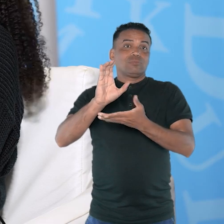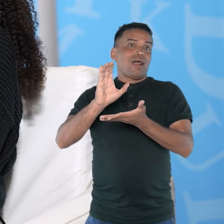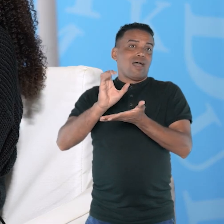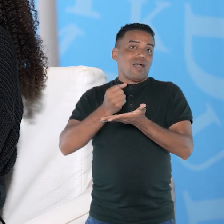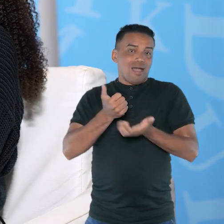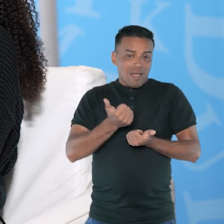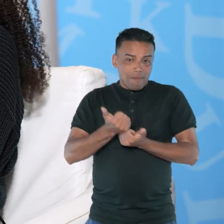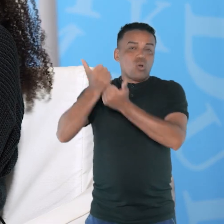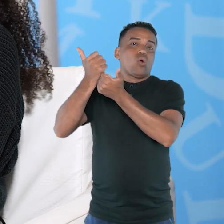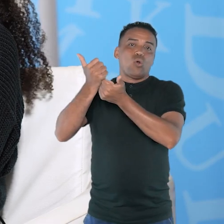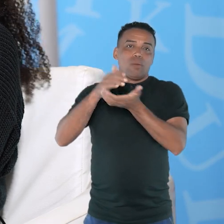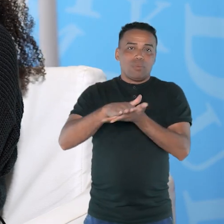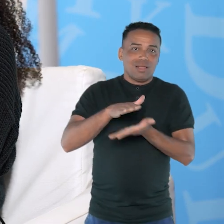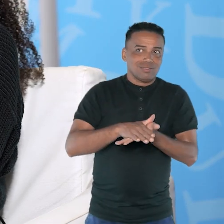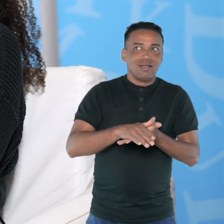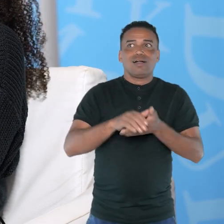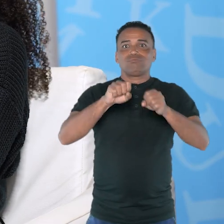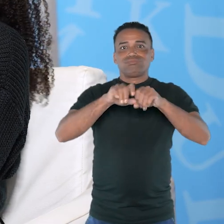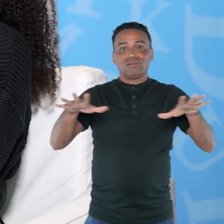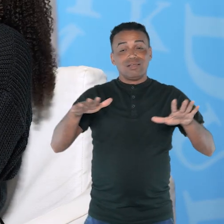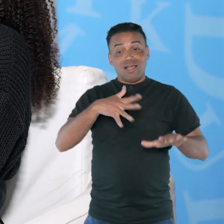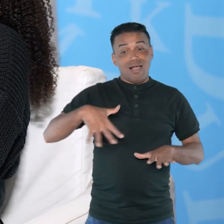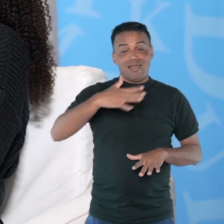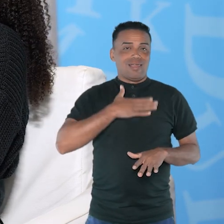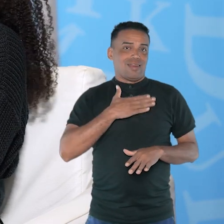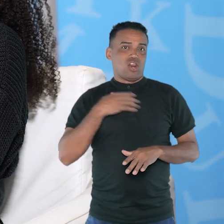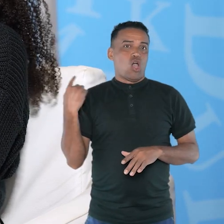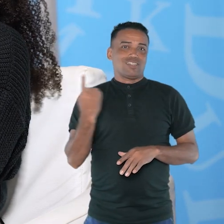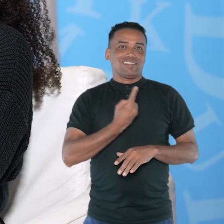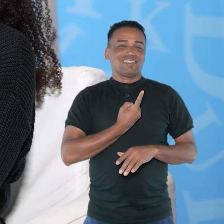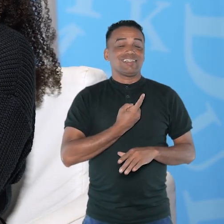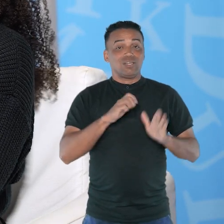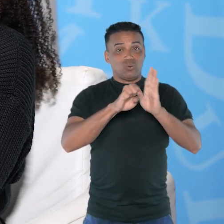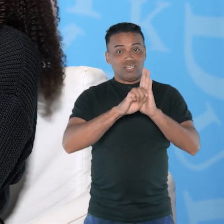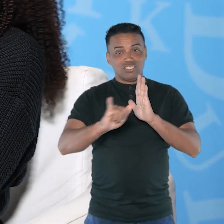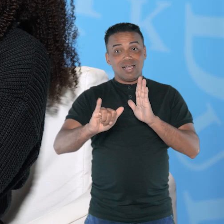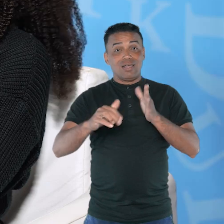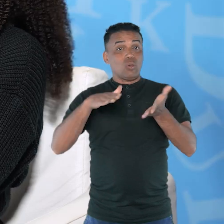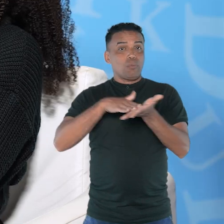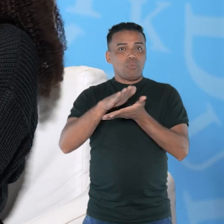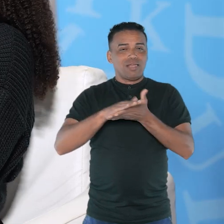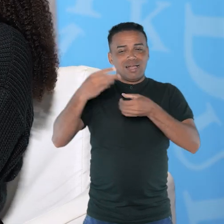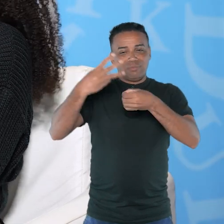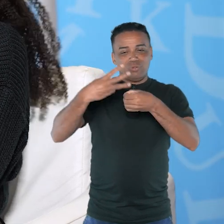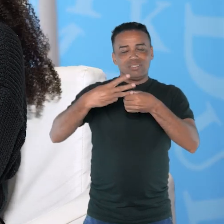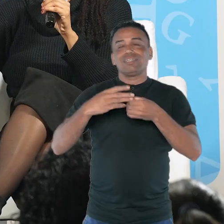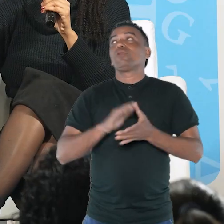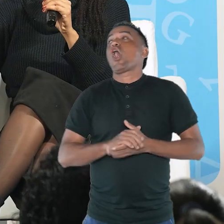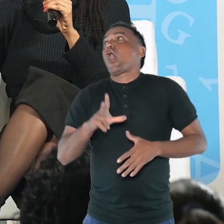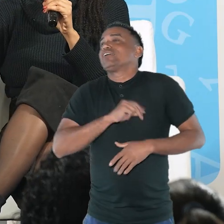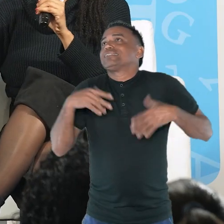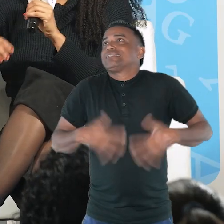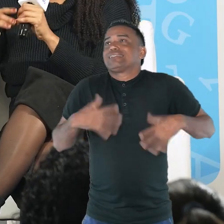para circulação de escritores, é tudo lá da nossa área. Então, quando eu sei que um edital foi publicado no município, a gente fica, caraca, que massa!